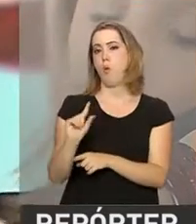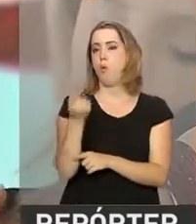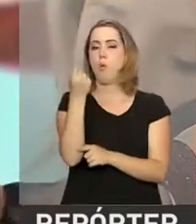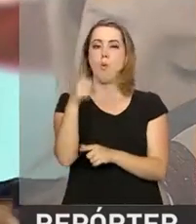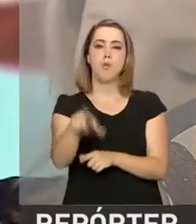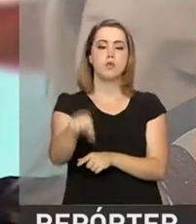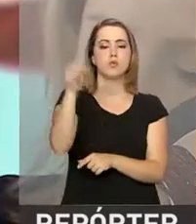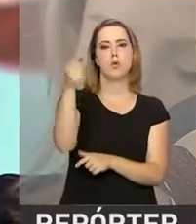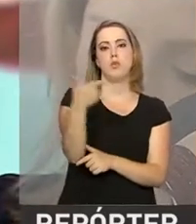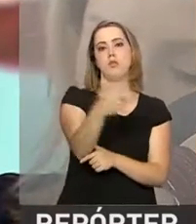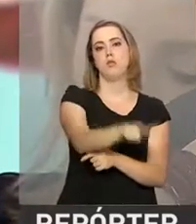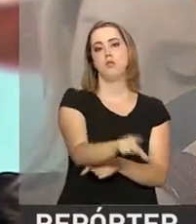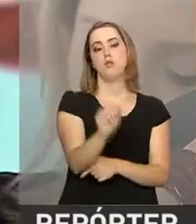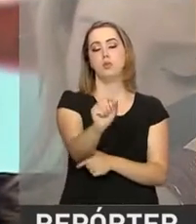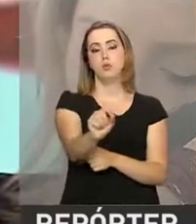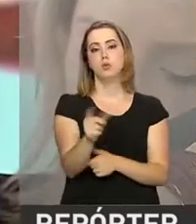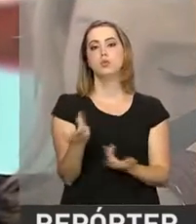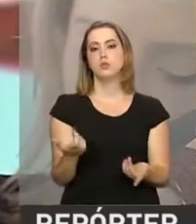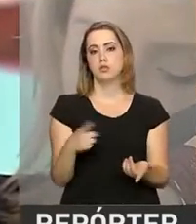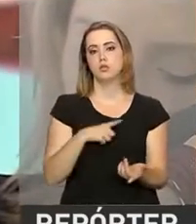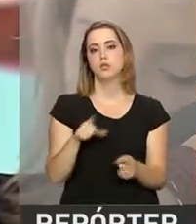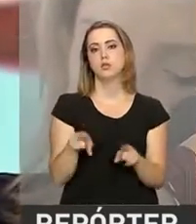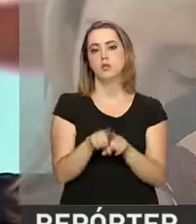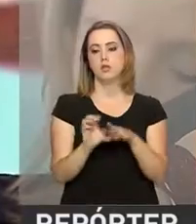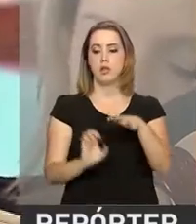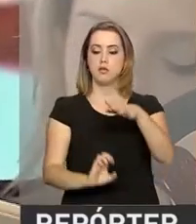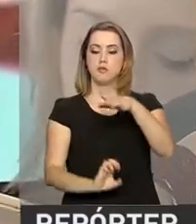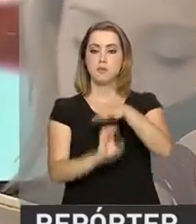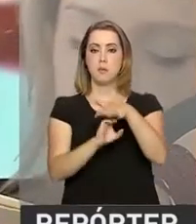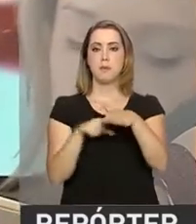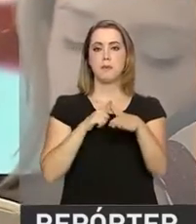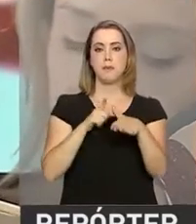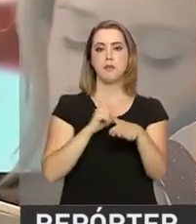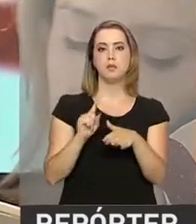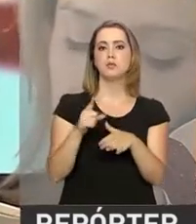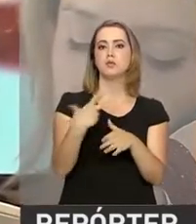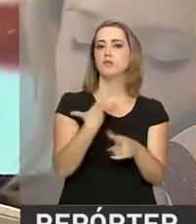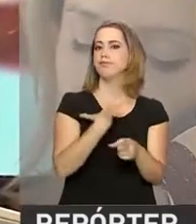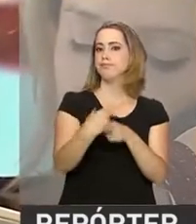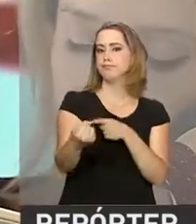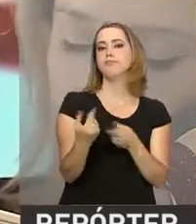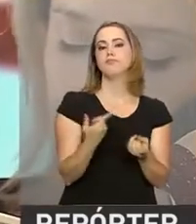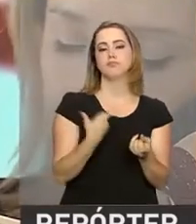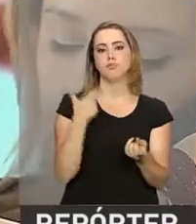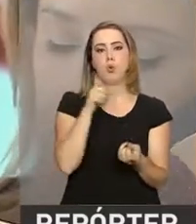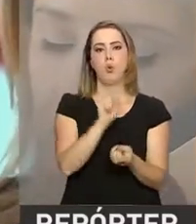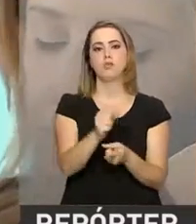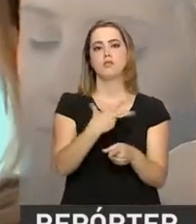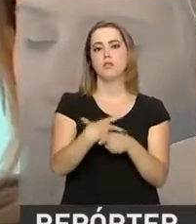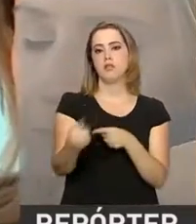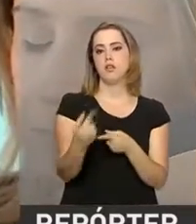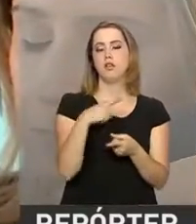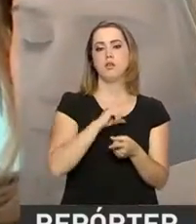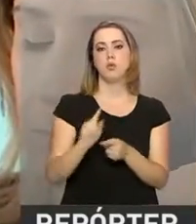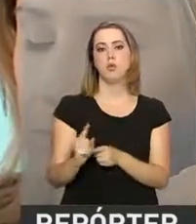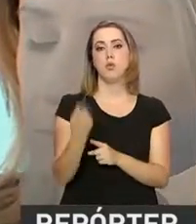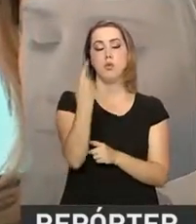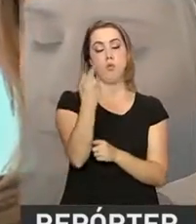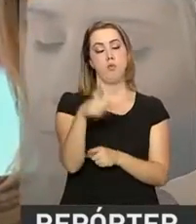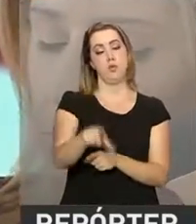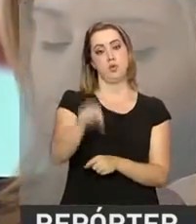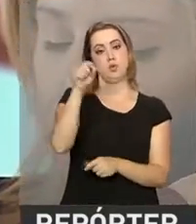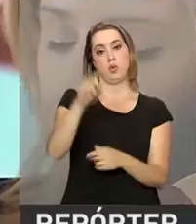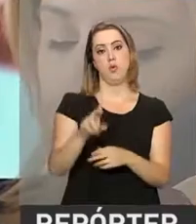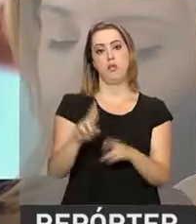Portanto, a empresa como um todo, ela só tem a ganhar com isso. Em vez de você ter uma obrigação, você tem uma opção